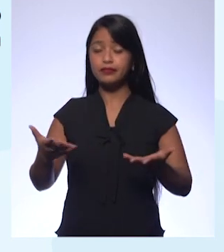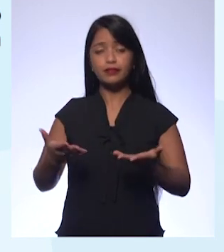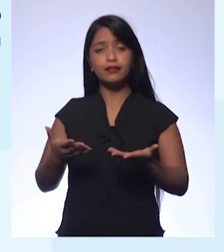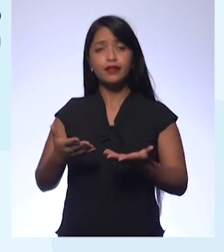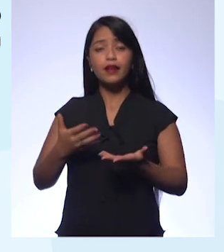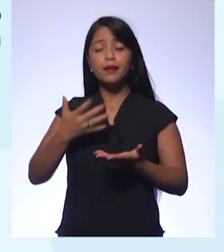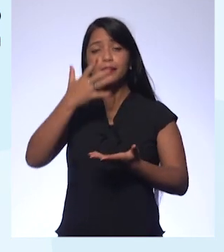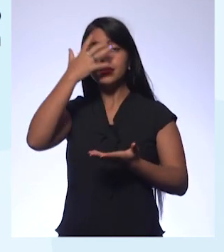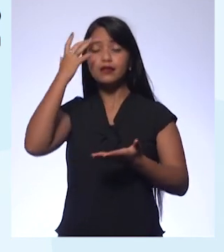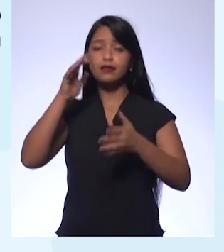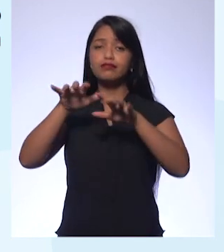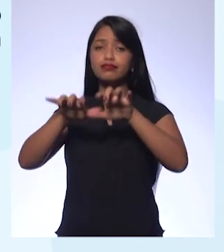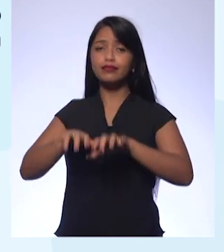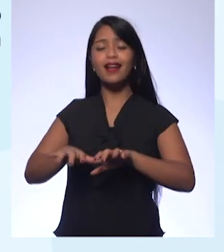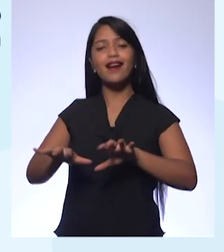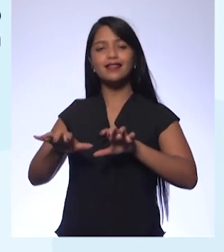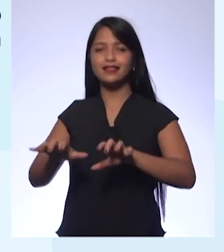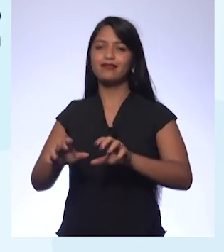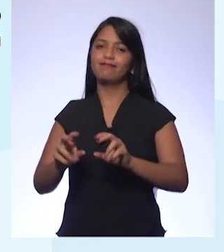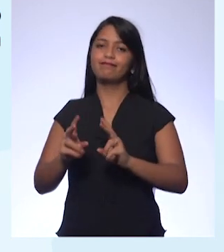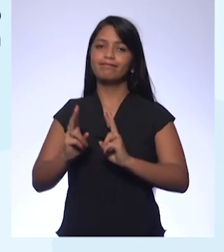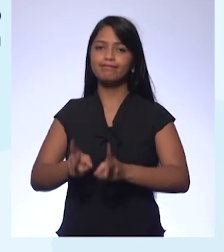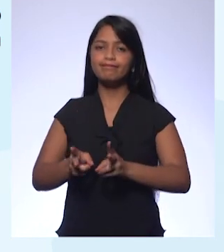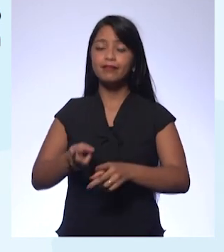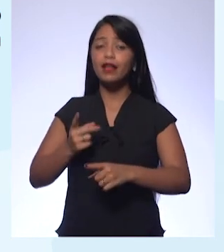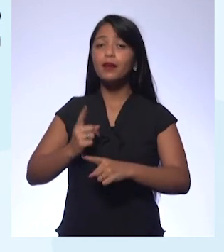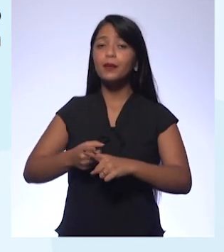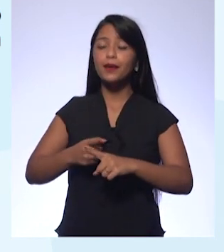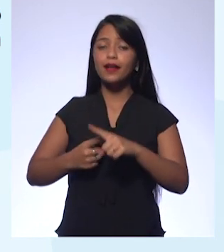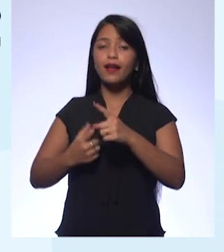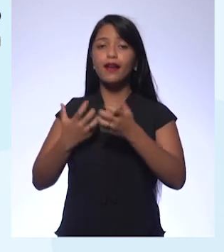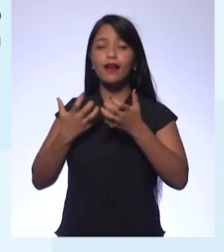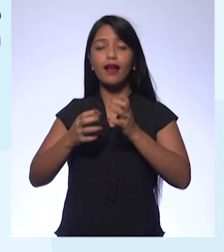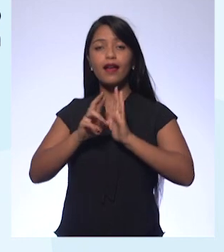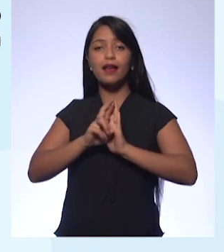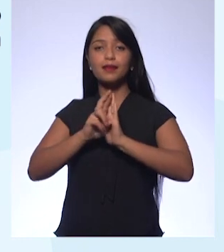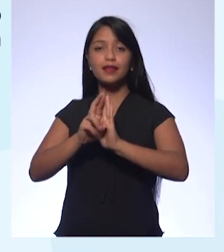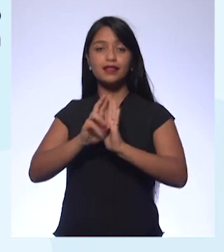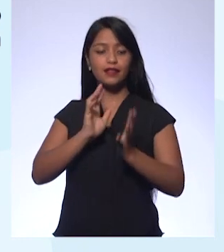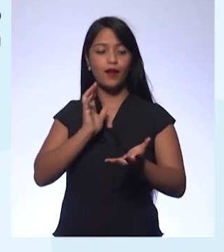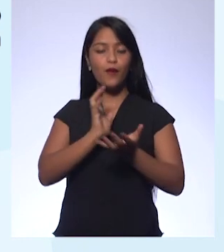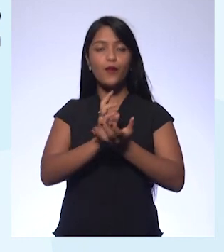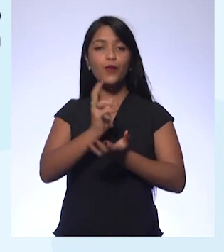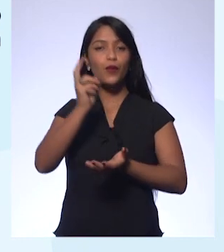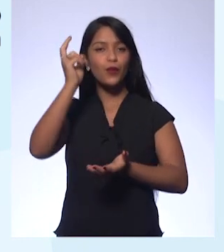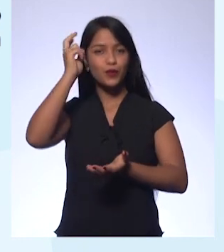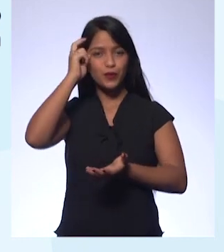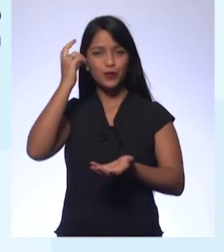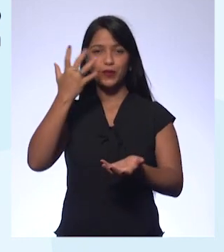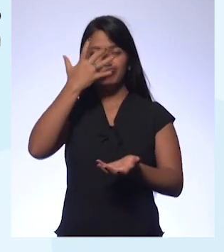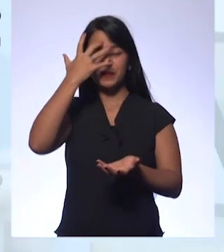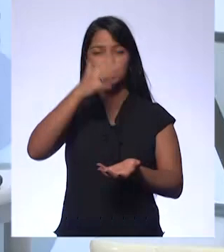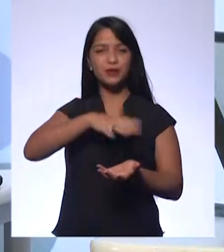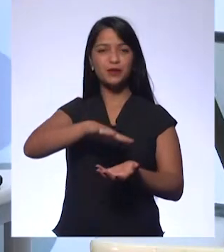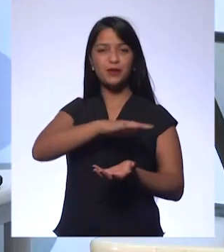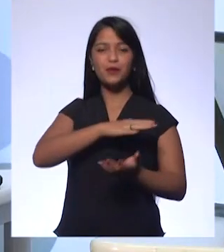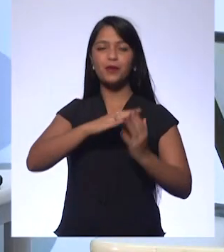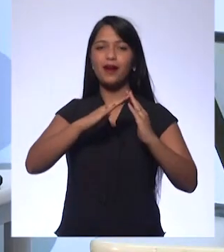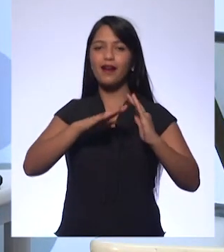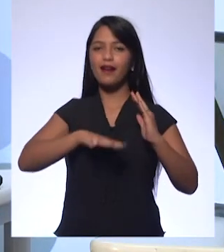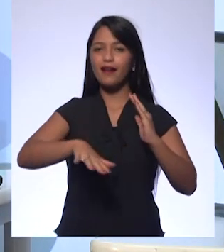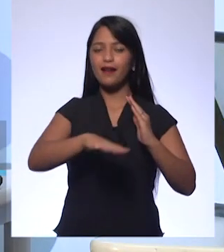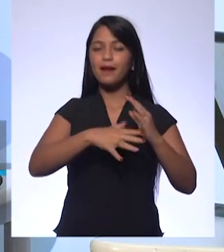autor quis retratar o que é a cultura e os aspectos relativos à vida desse grupo, que é o povo do Brás, como uma professora situou